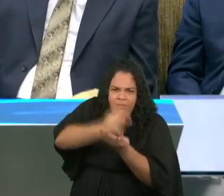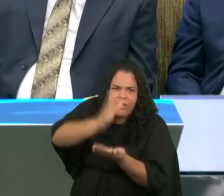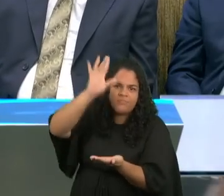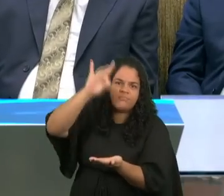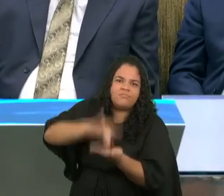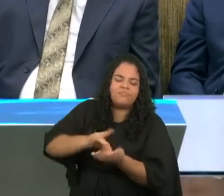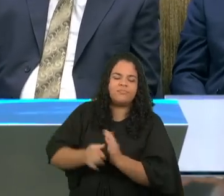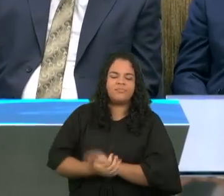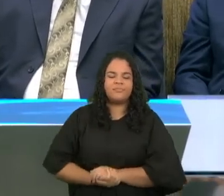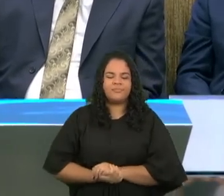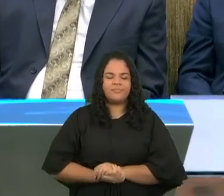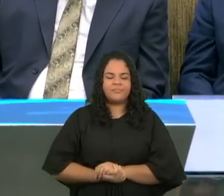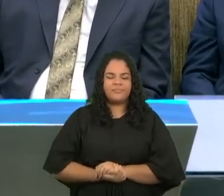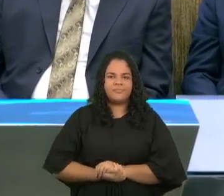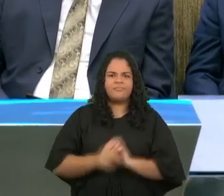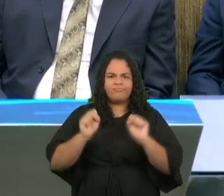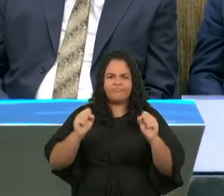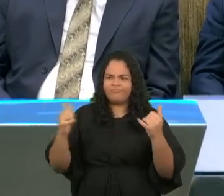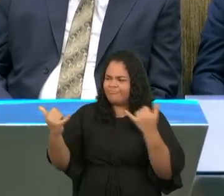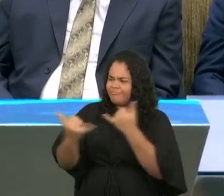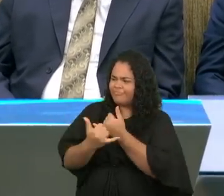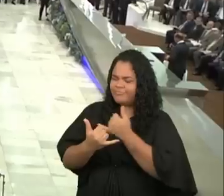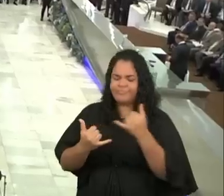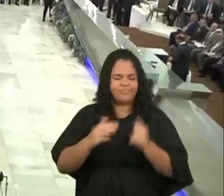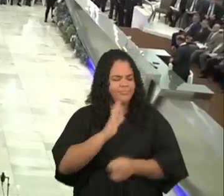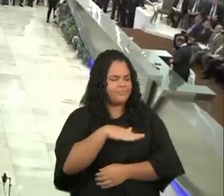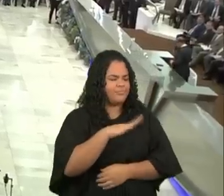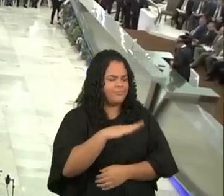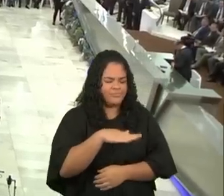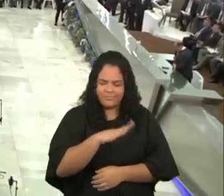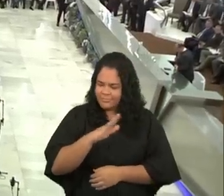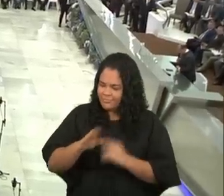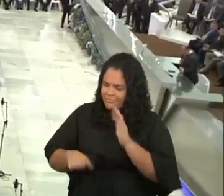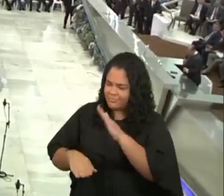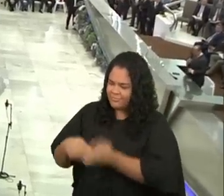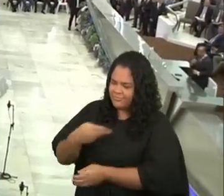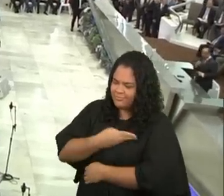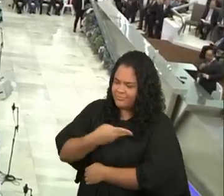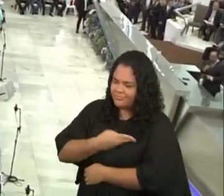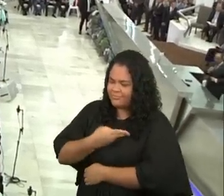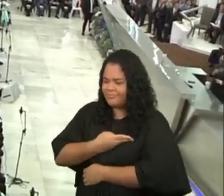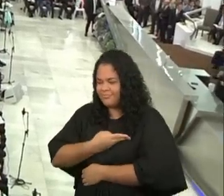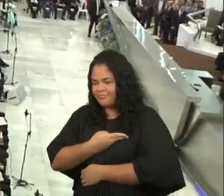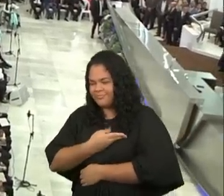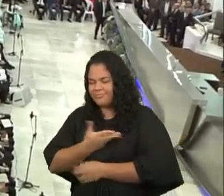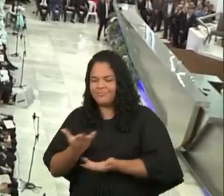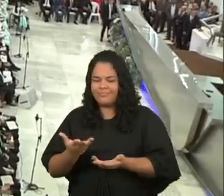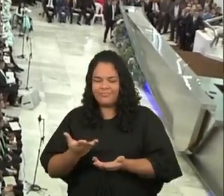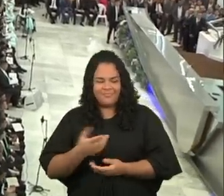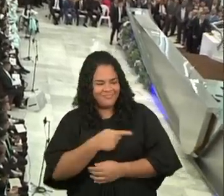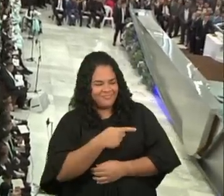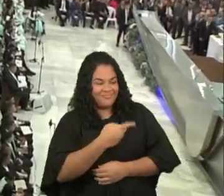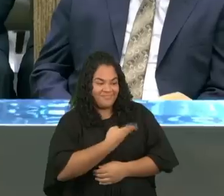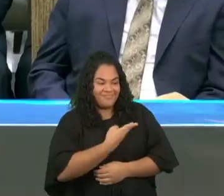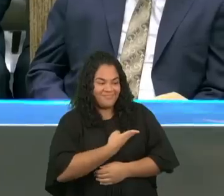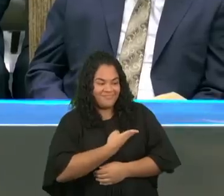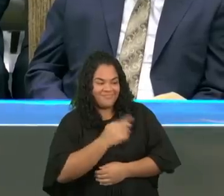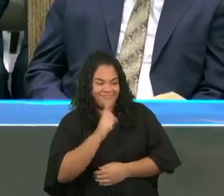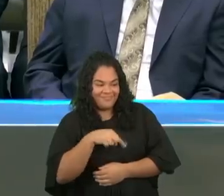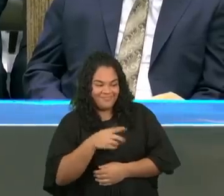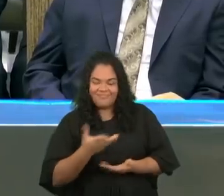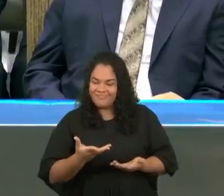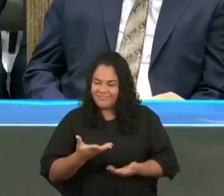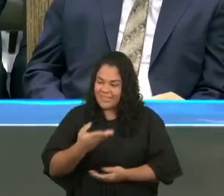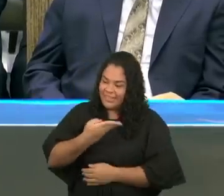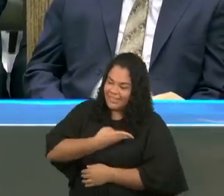e diga assim: meu irmão, minha irmã, meu amigo, minha amiga, diga para ele. Minha amiga, né? Você gostou dessa? Então diga a ela: meu